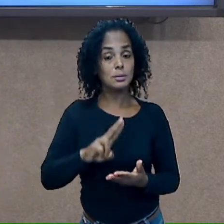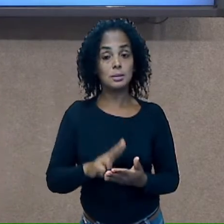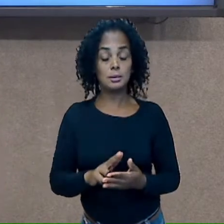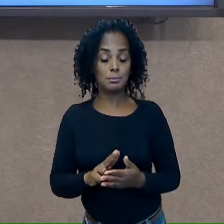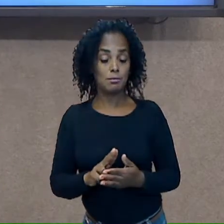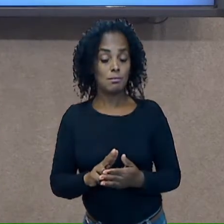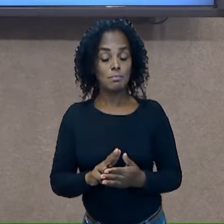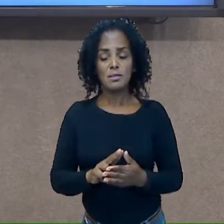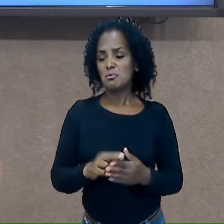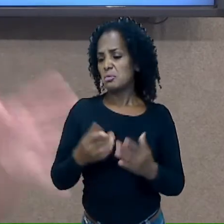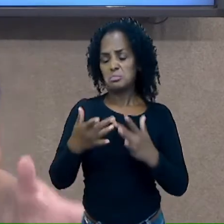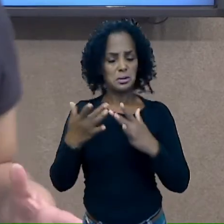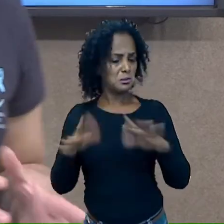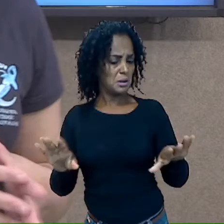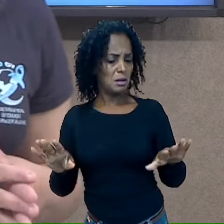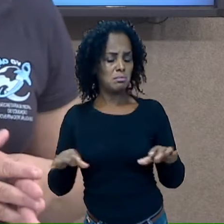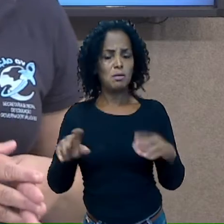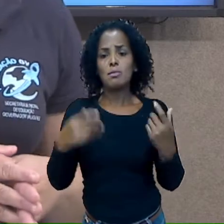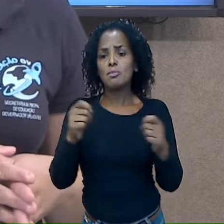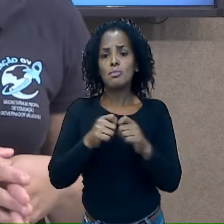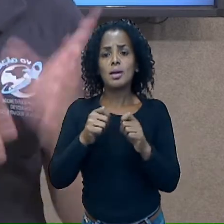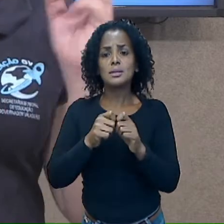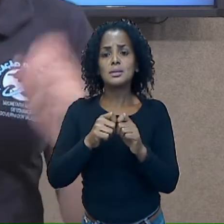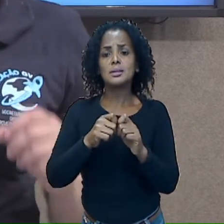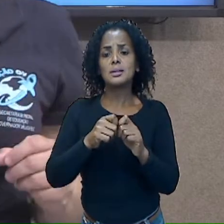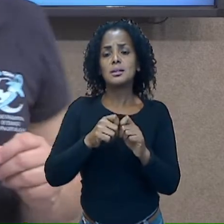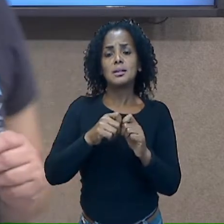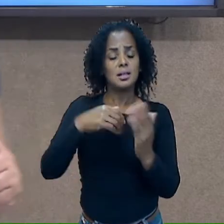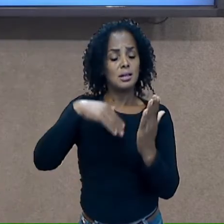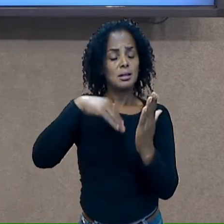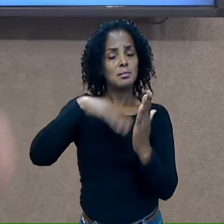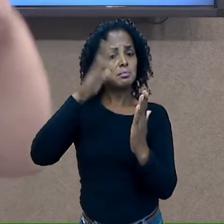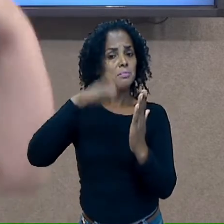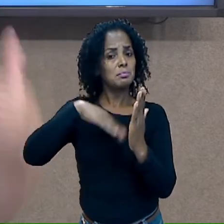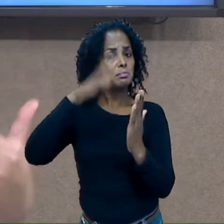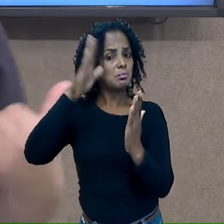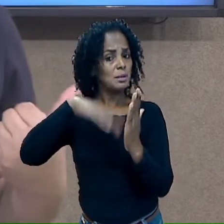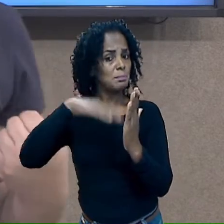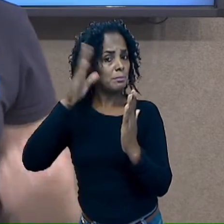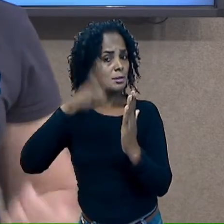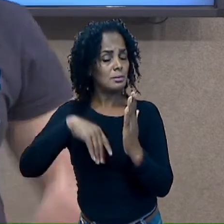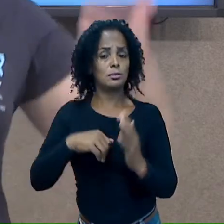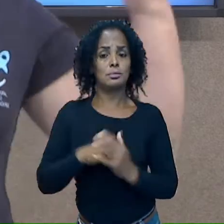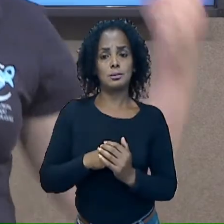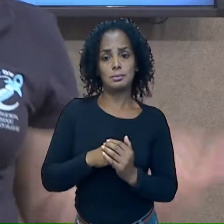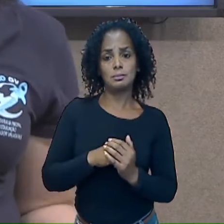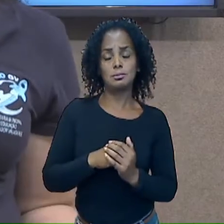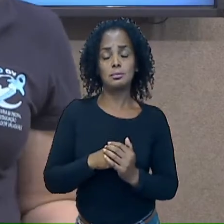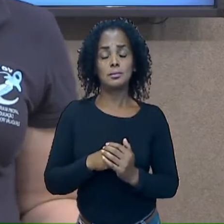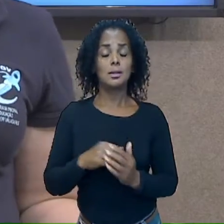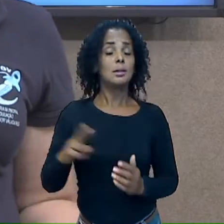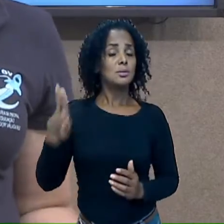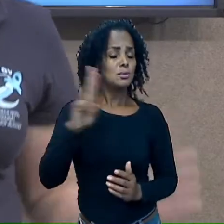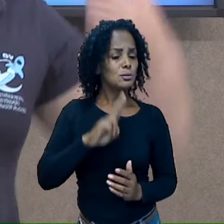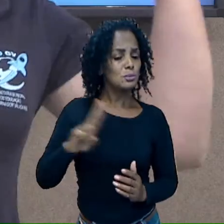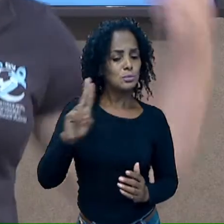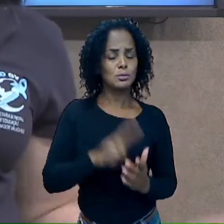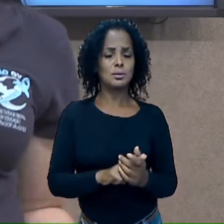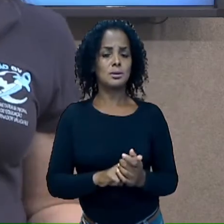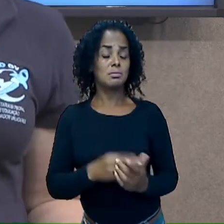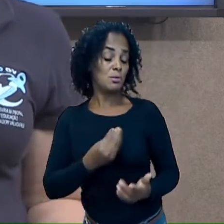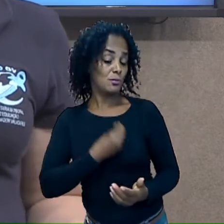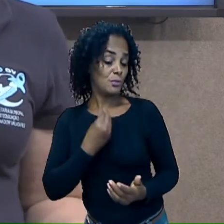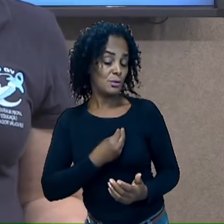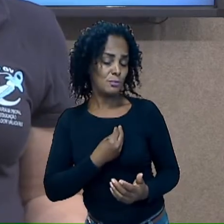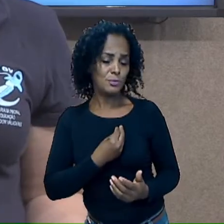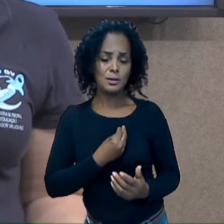forma natural, quanto fazem a pigmentação. Olha que bacana, né? Eles vivem no meio, usam o meio ambiente e